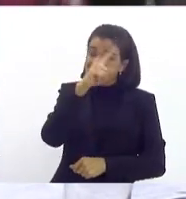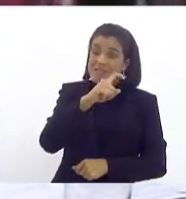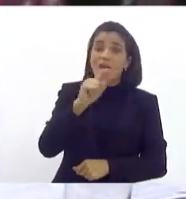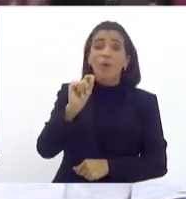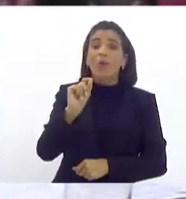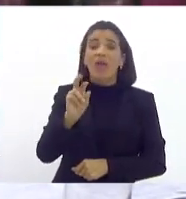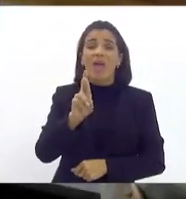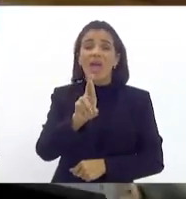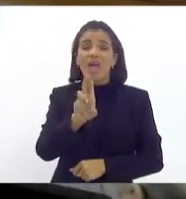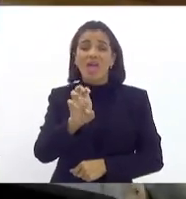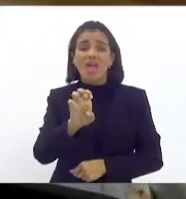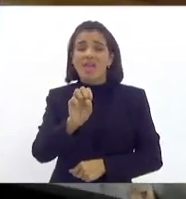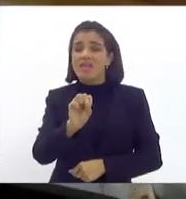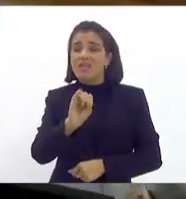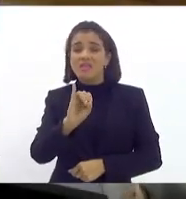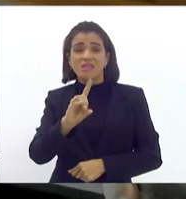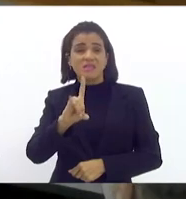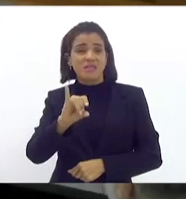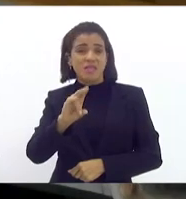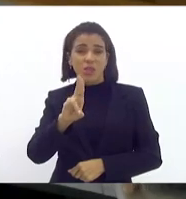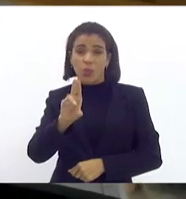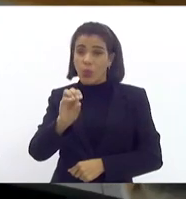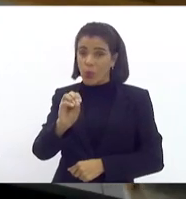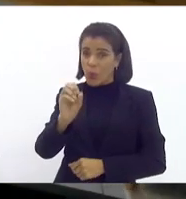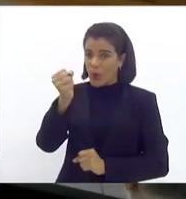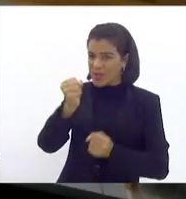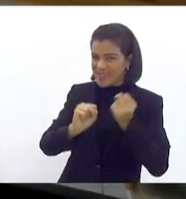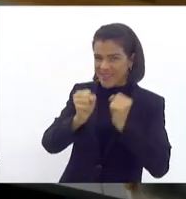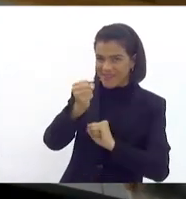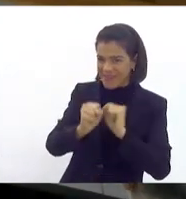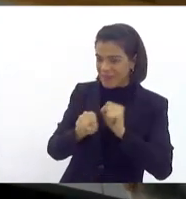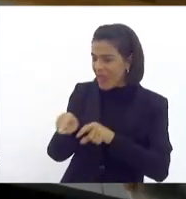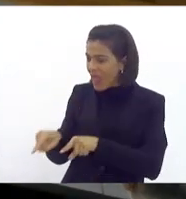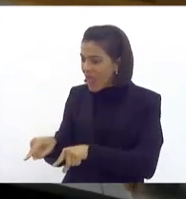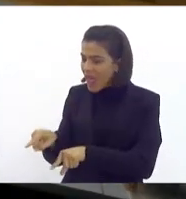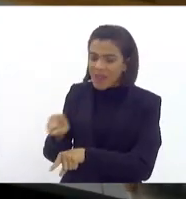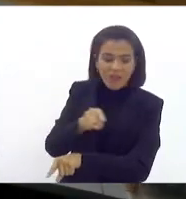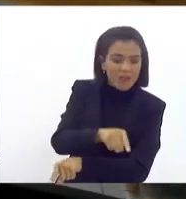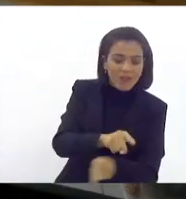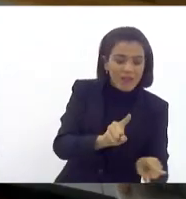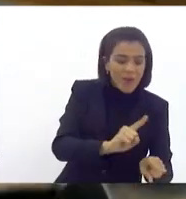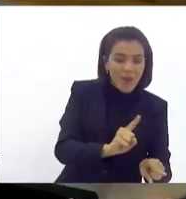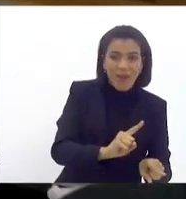né? Porque aí, no âmbito da indústria, eles separam, isso aqui não é resíduo, e descarta o resto.